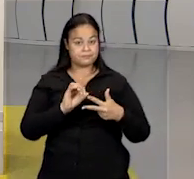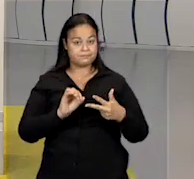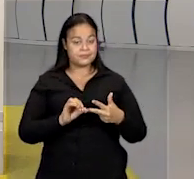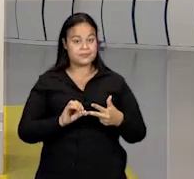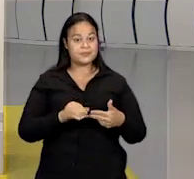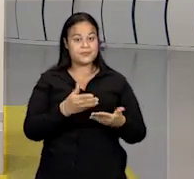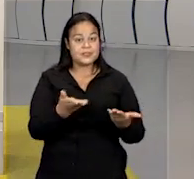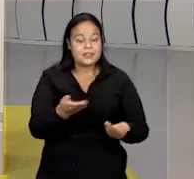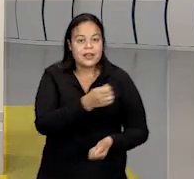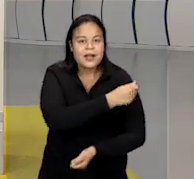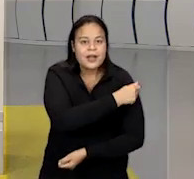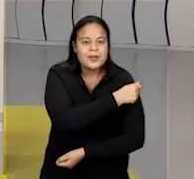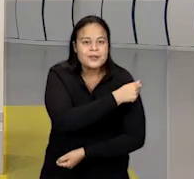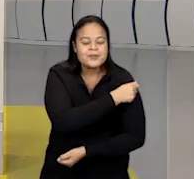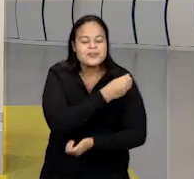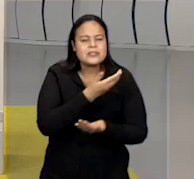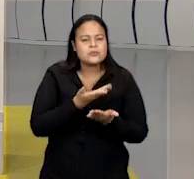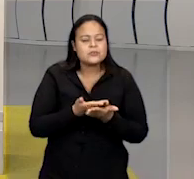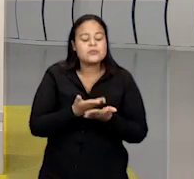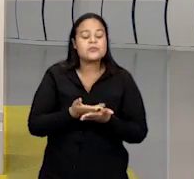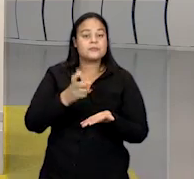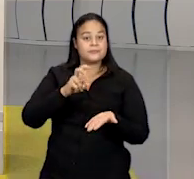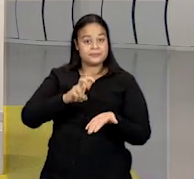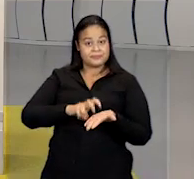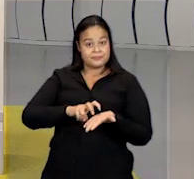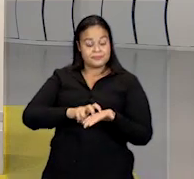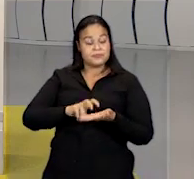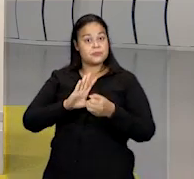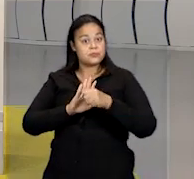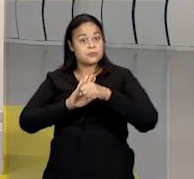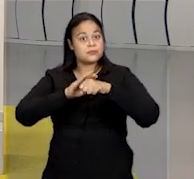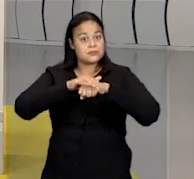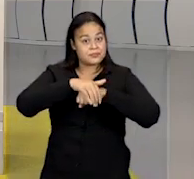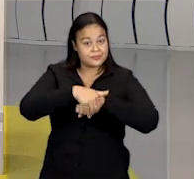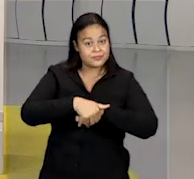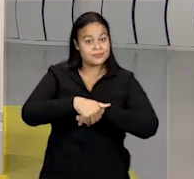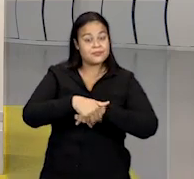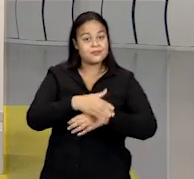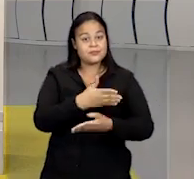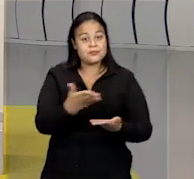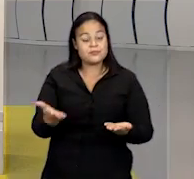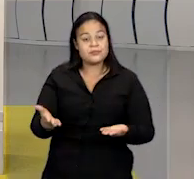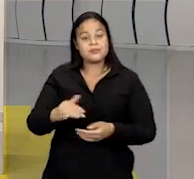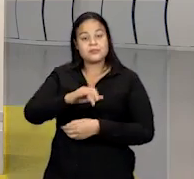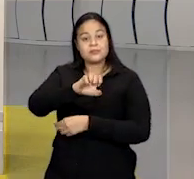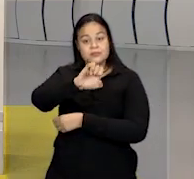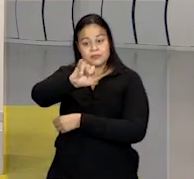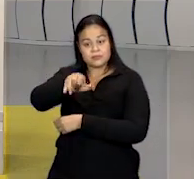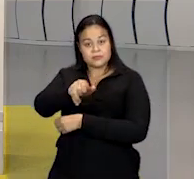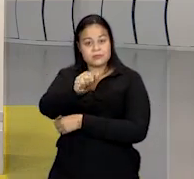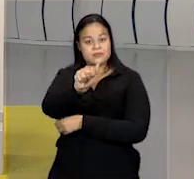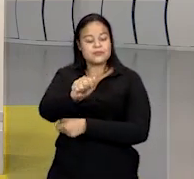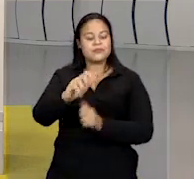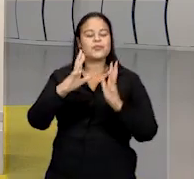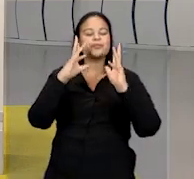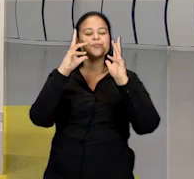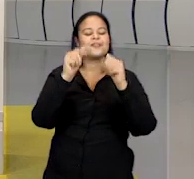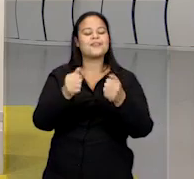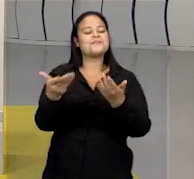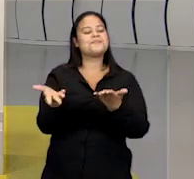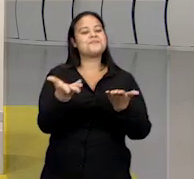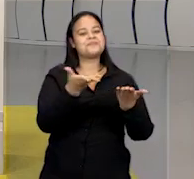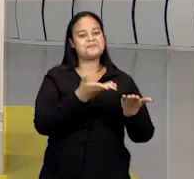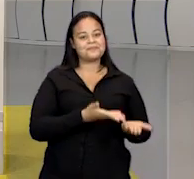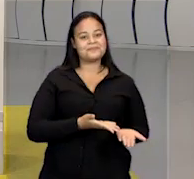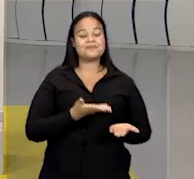diurno, você, educando do ensino médio noturno, você da educação de jovens e adultos, todos sejam muito bem-vindos a mais uma aula